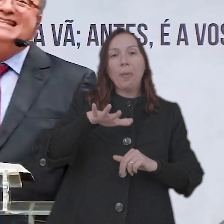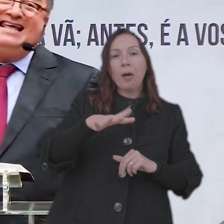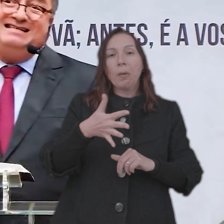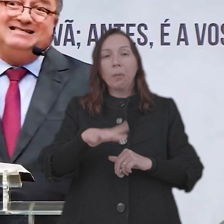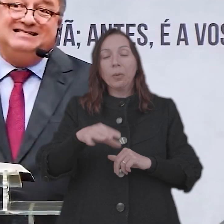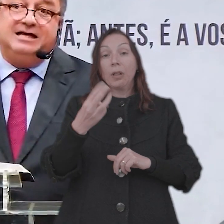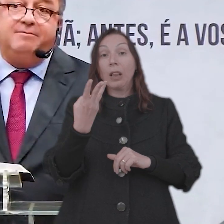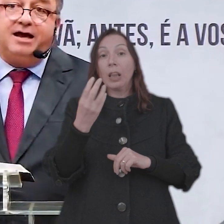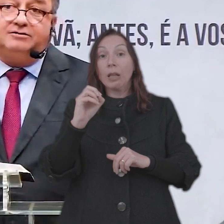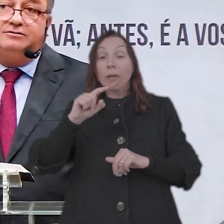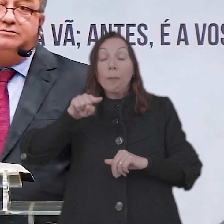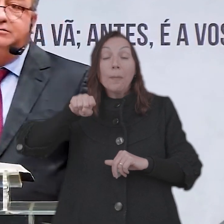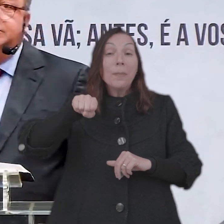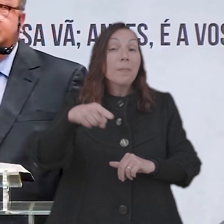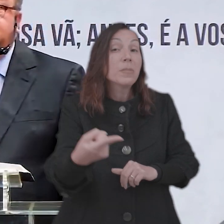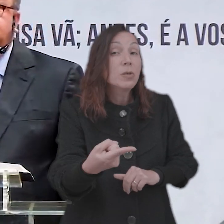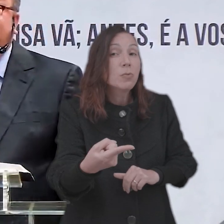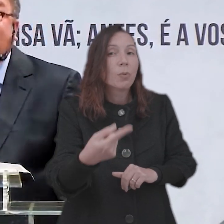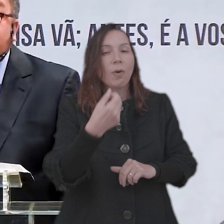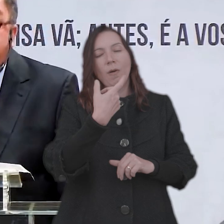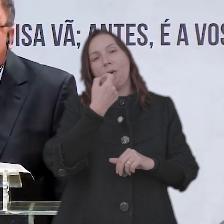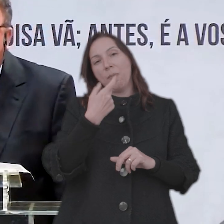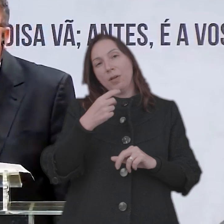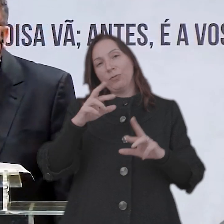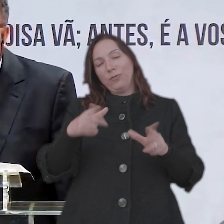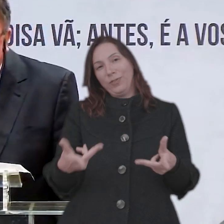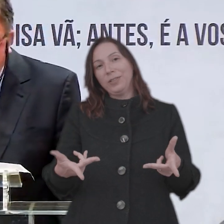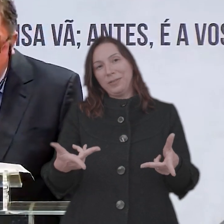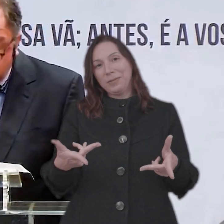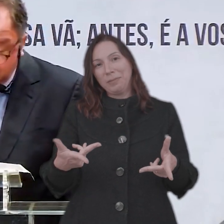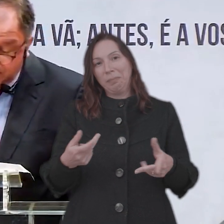mil itens de remédios. 30 mil.